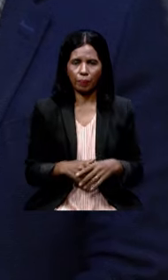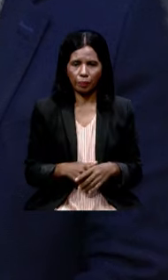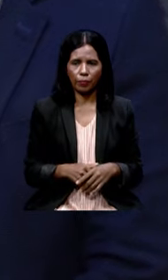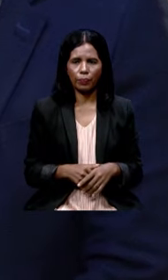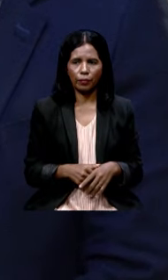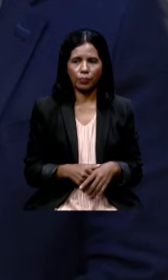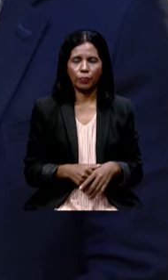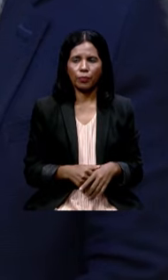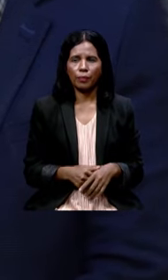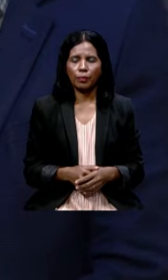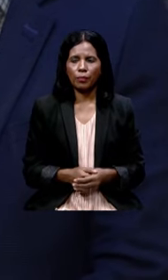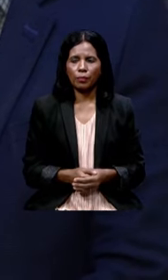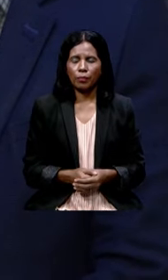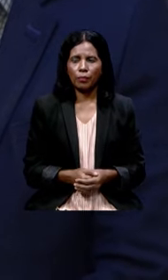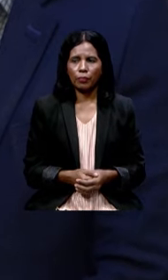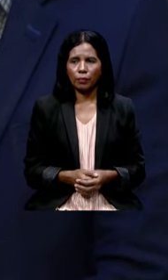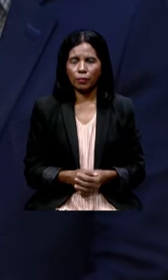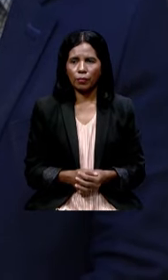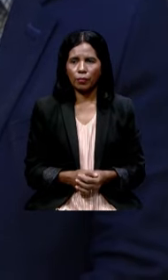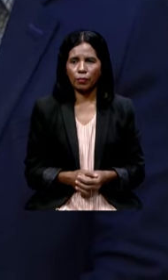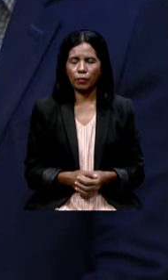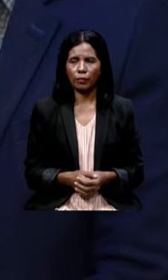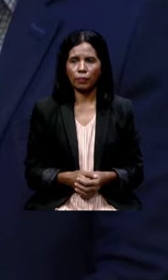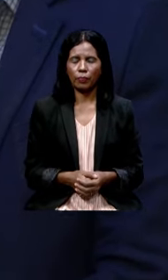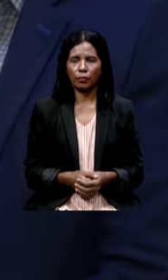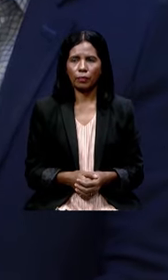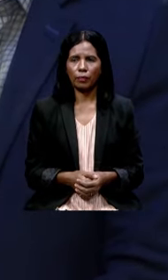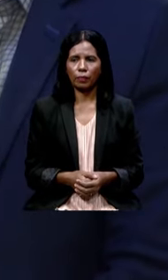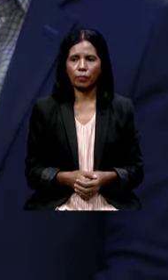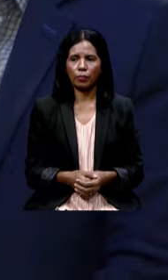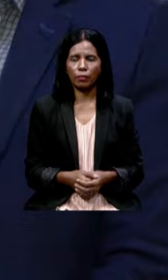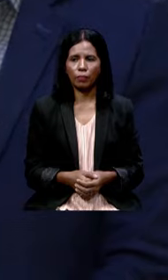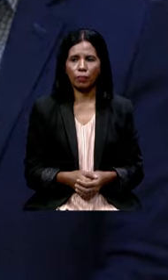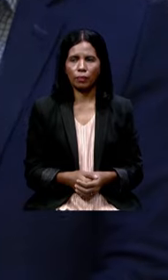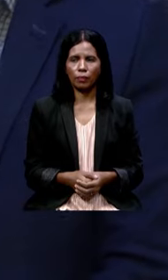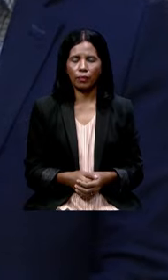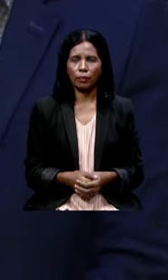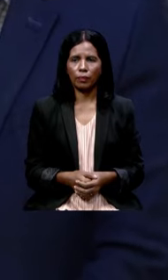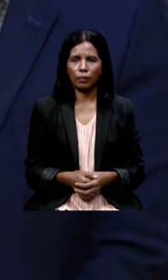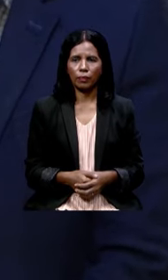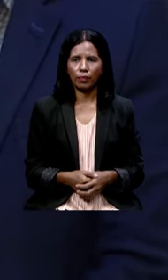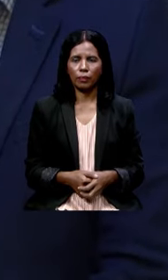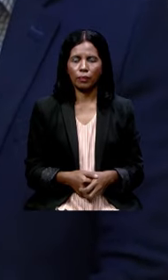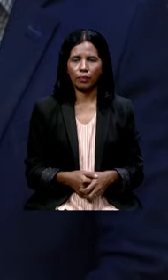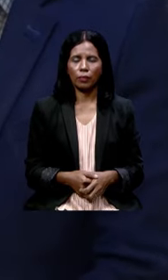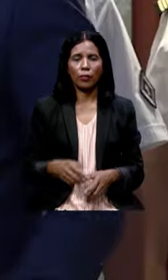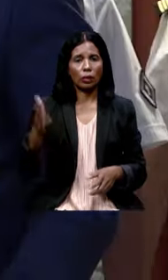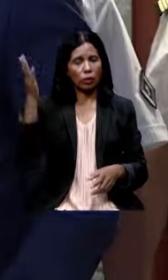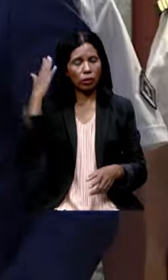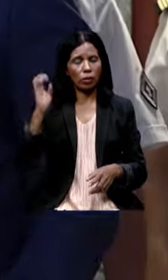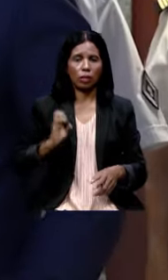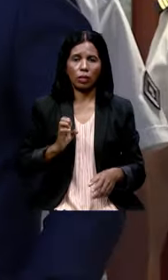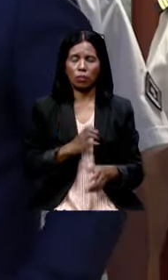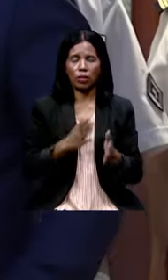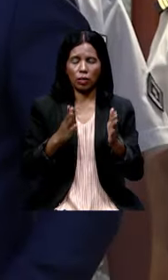our defense and security cooperation, as you said, and economic development. Antes nemos embaixador